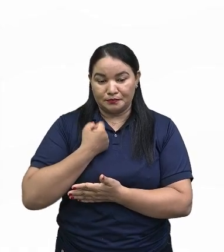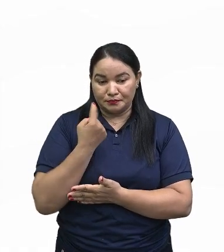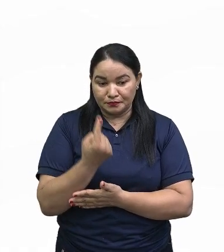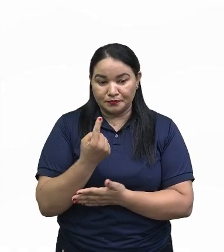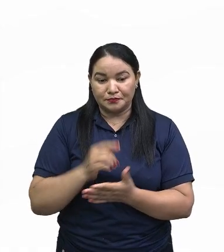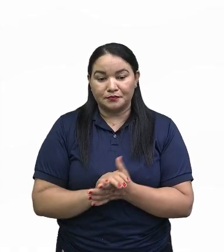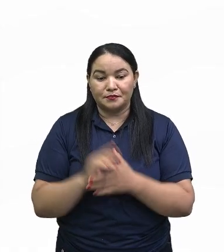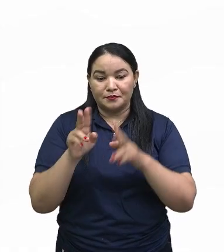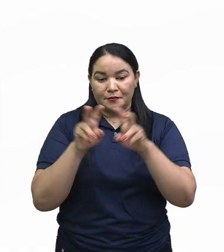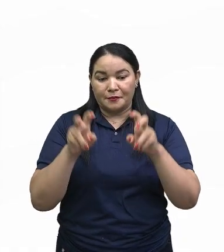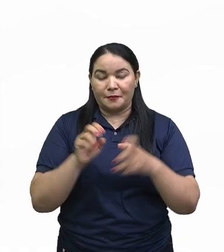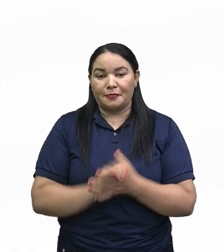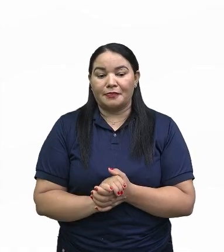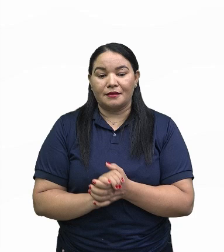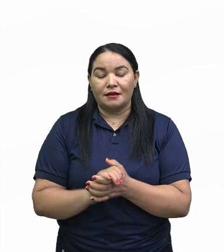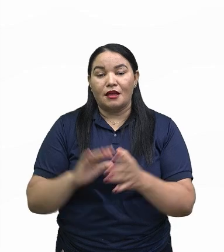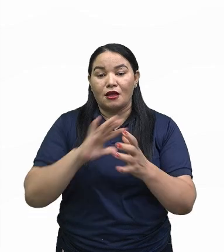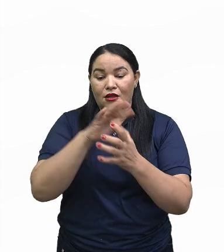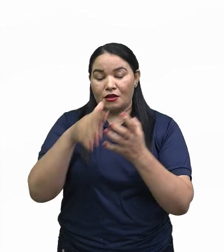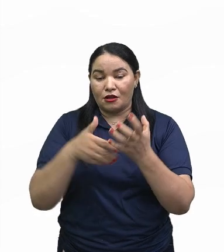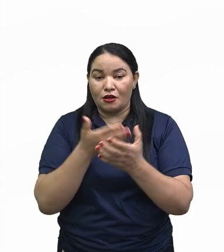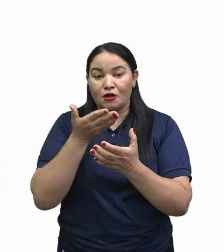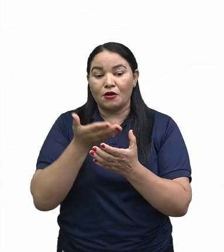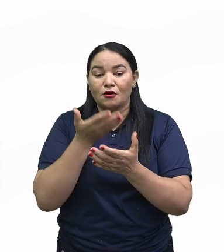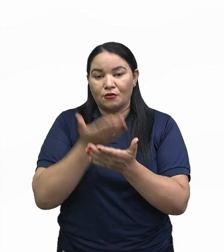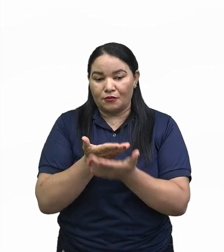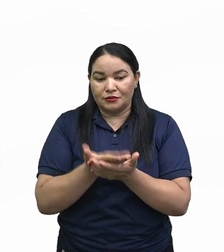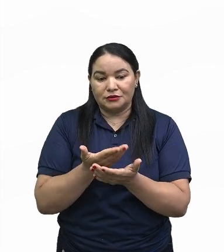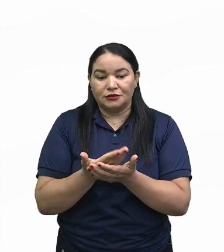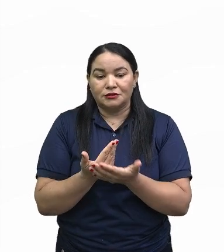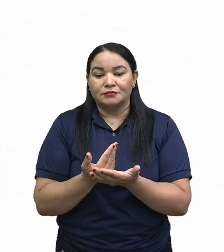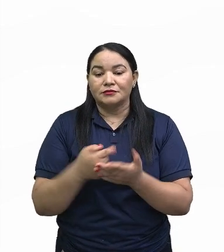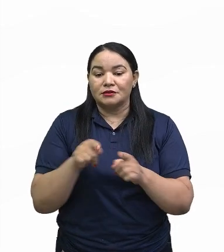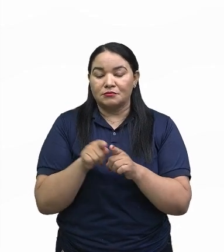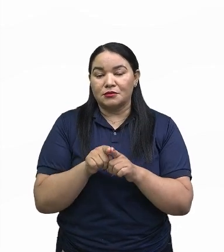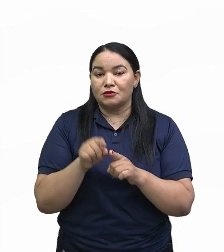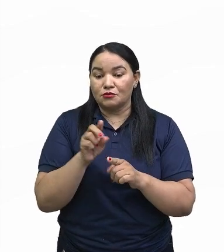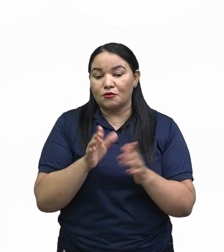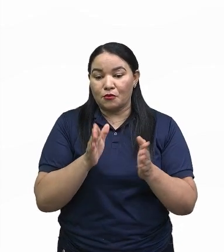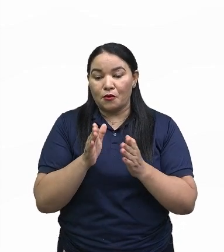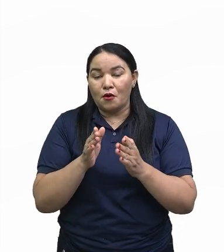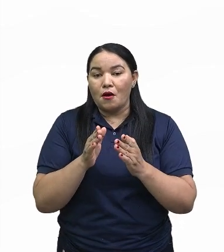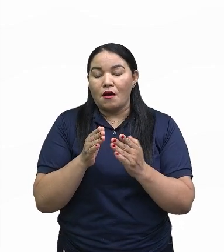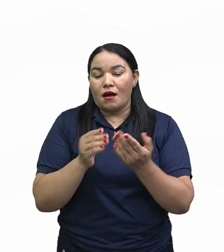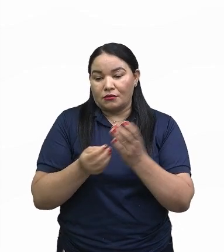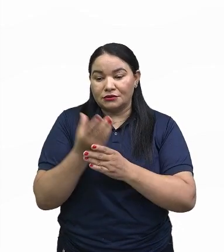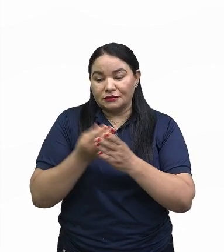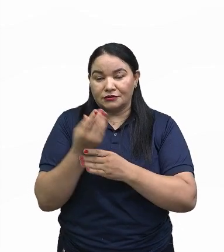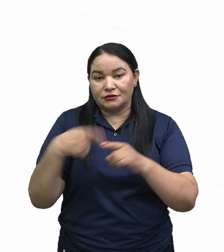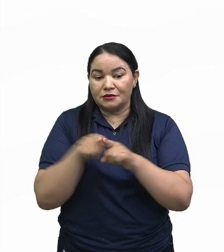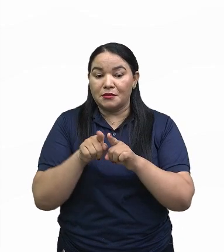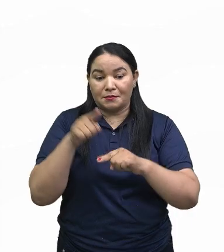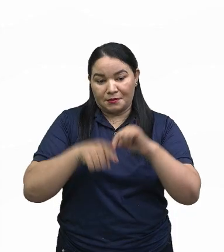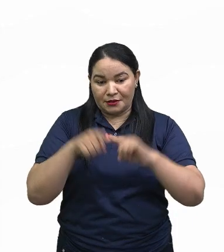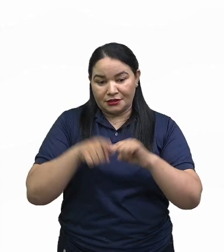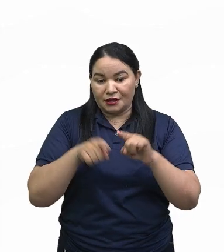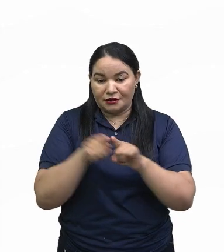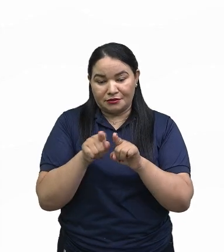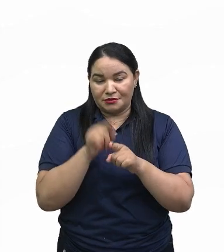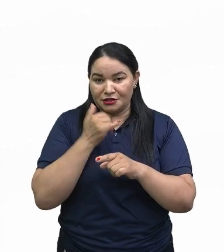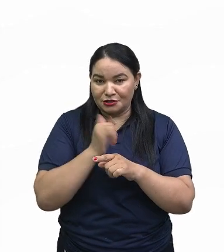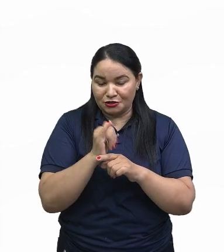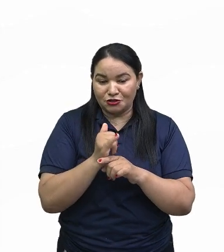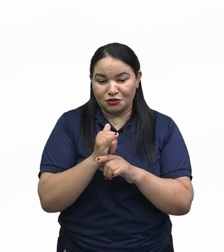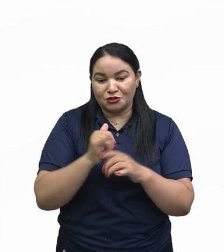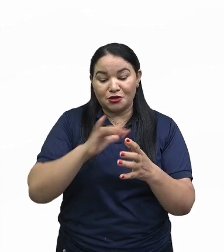de conhecimento: ecologia, unidade de conservação, fluxo de matéria e de energia nos ecossistemas,